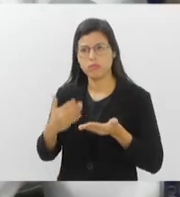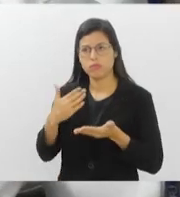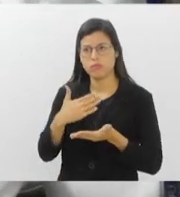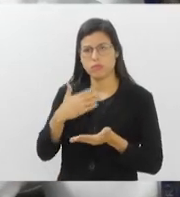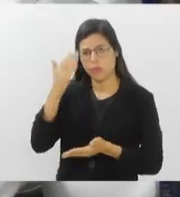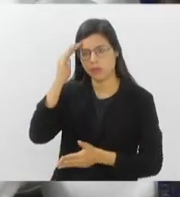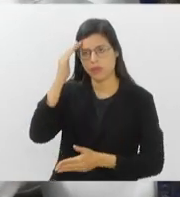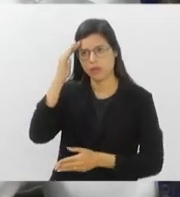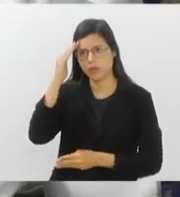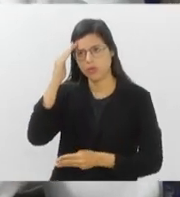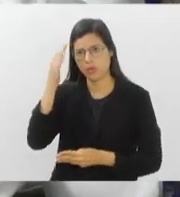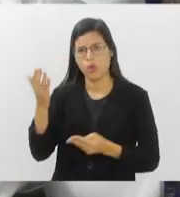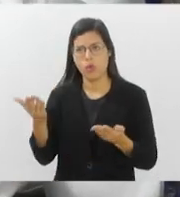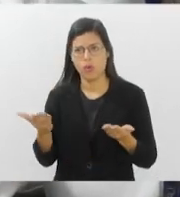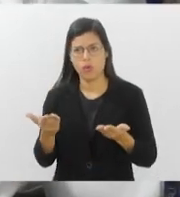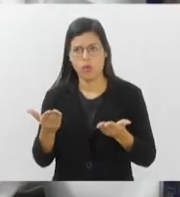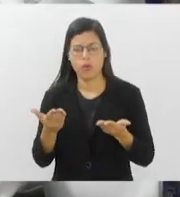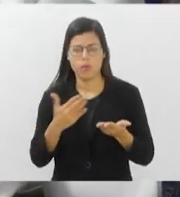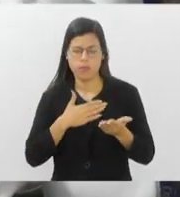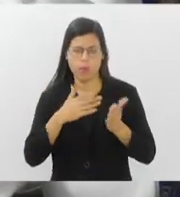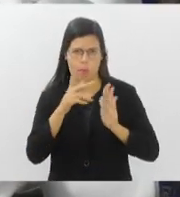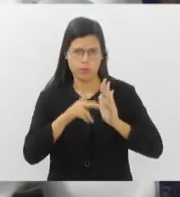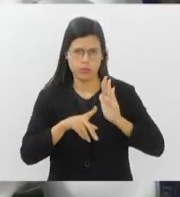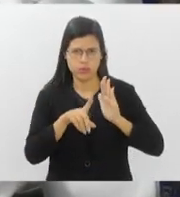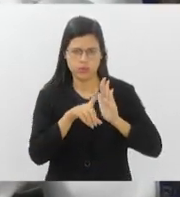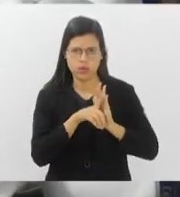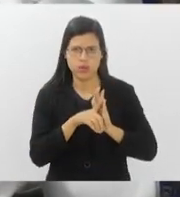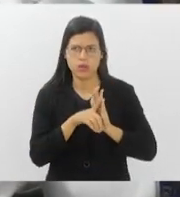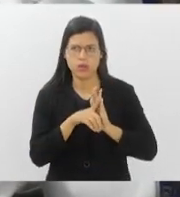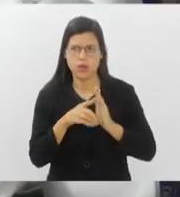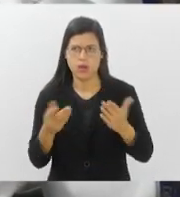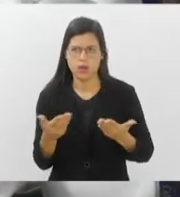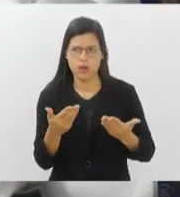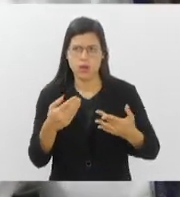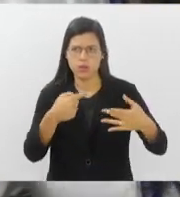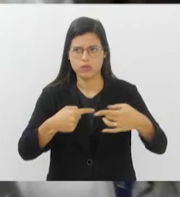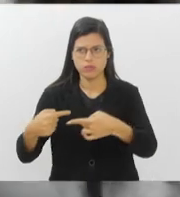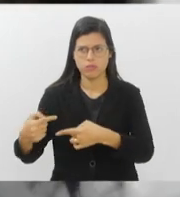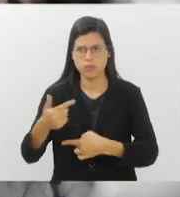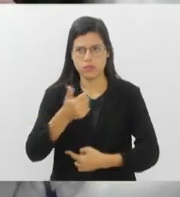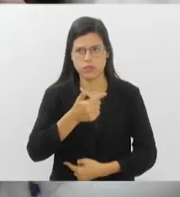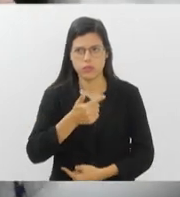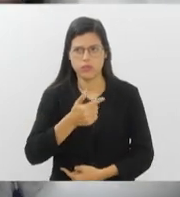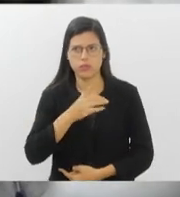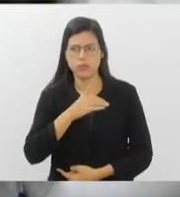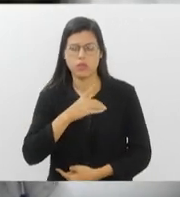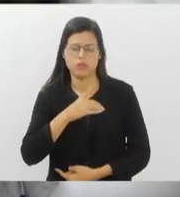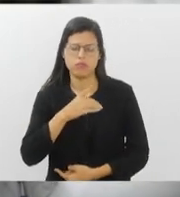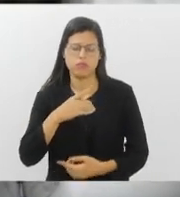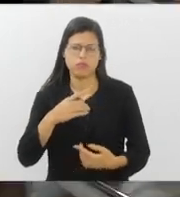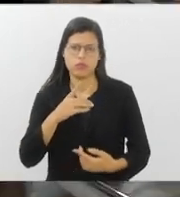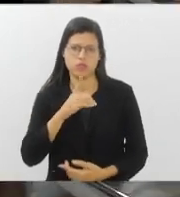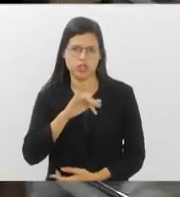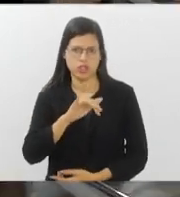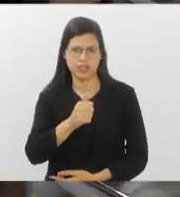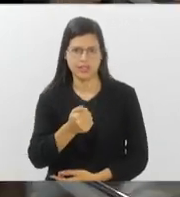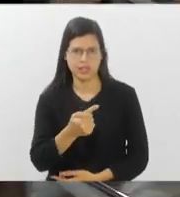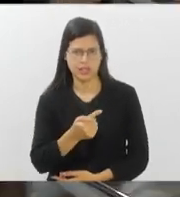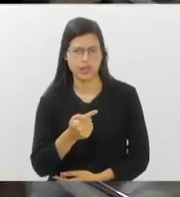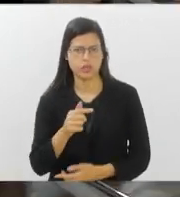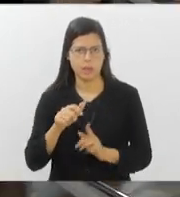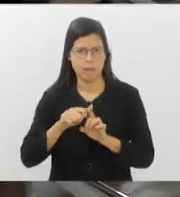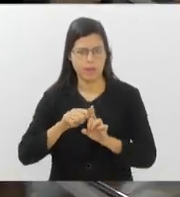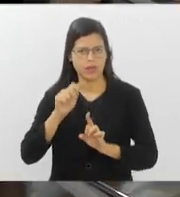viria agora a tramitar em segunda discussão, né, como a gente discutiu no dia 17 de abril. Para pautar aqui na CCJ? Isso.